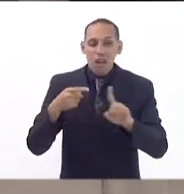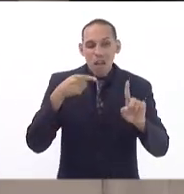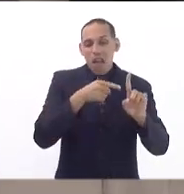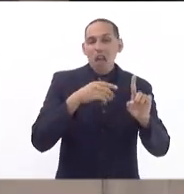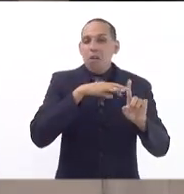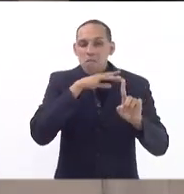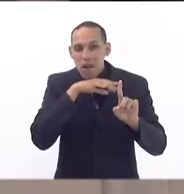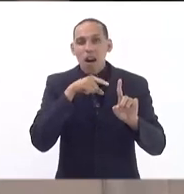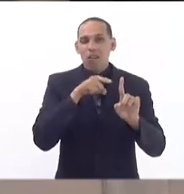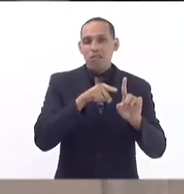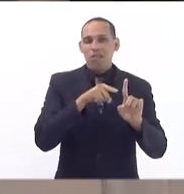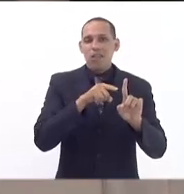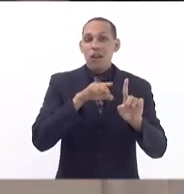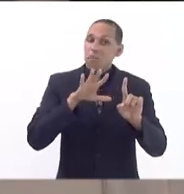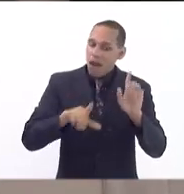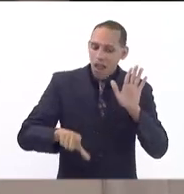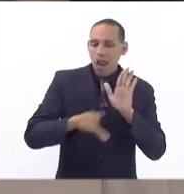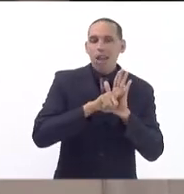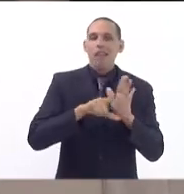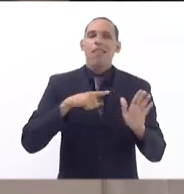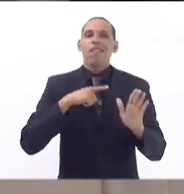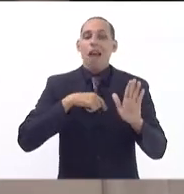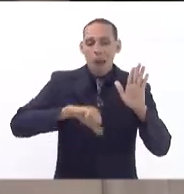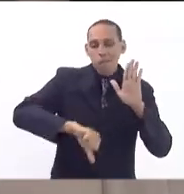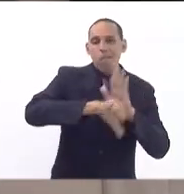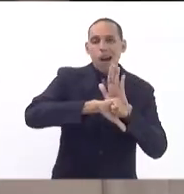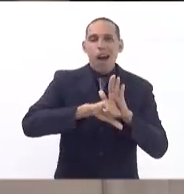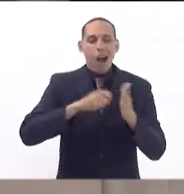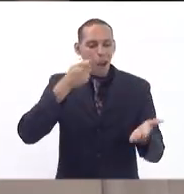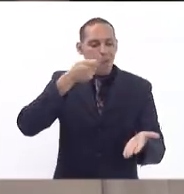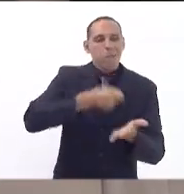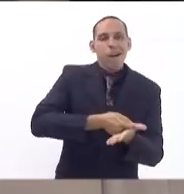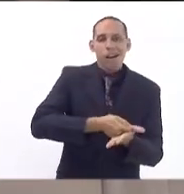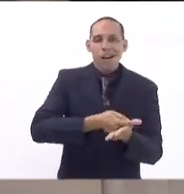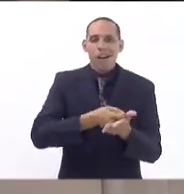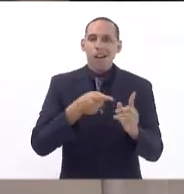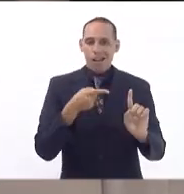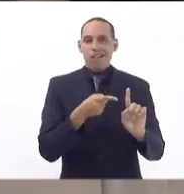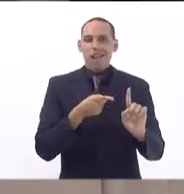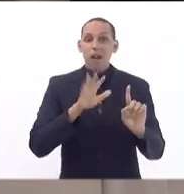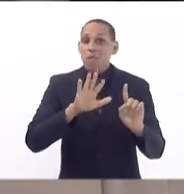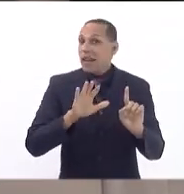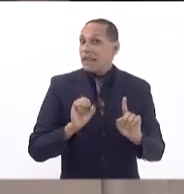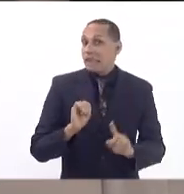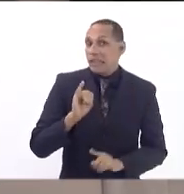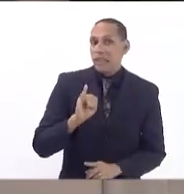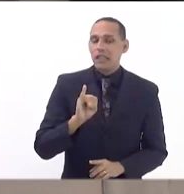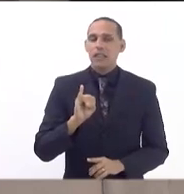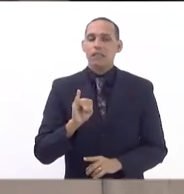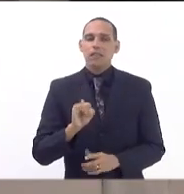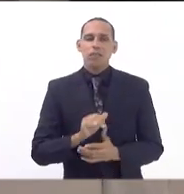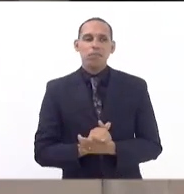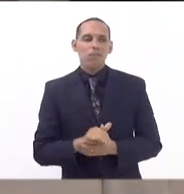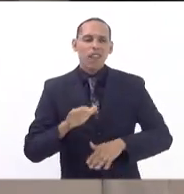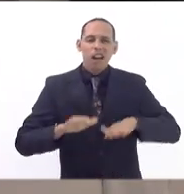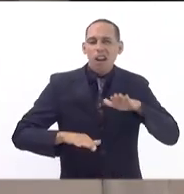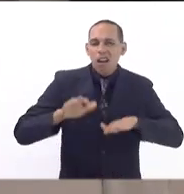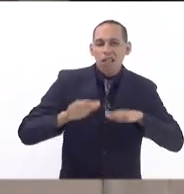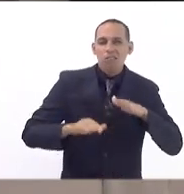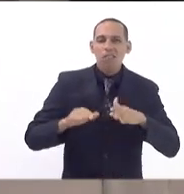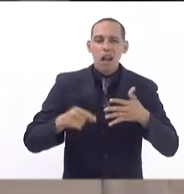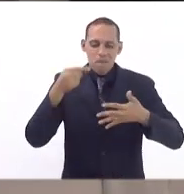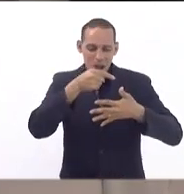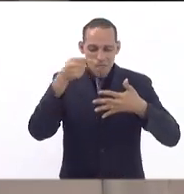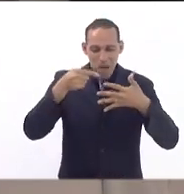e para o mal elemento já existe a lei seja o código penal O problema é que quando você cria é medidas que não são eficientes